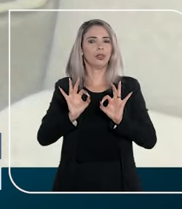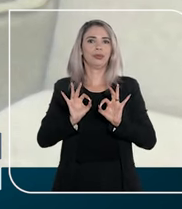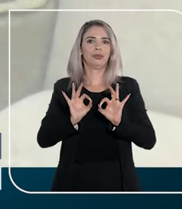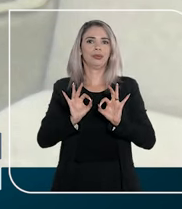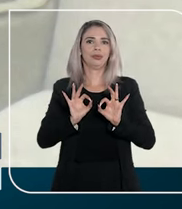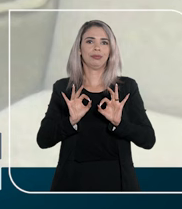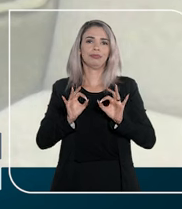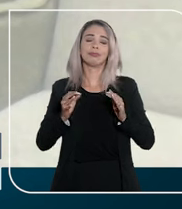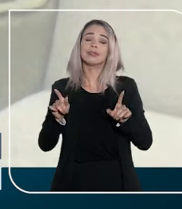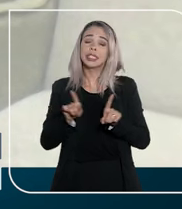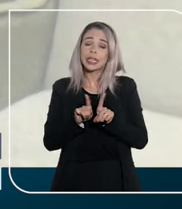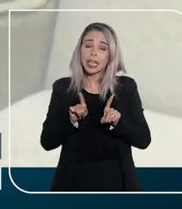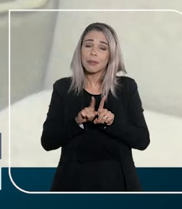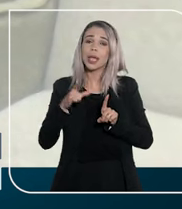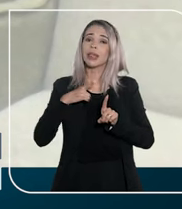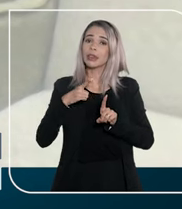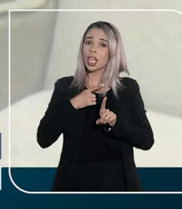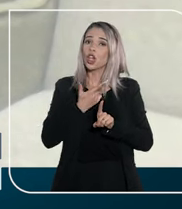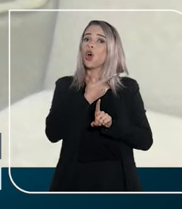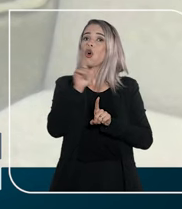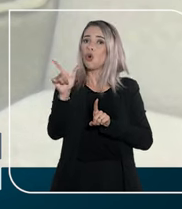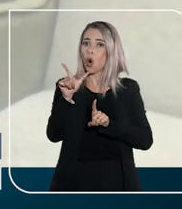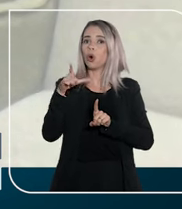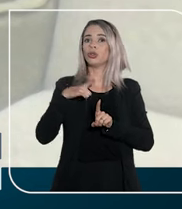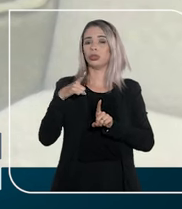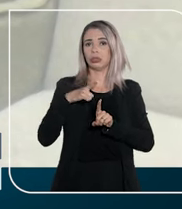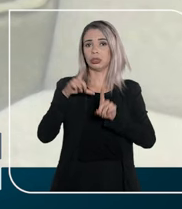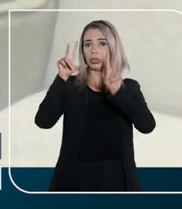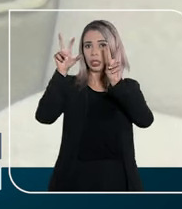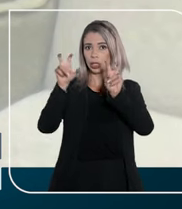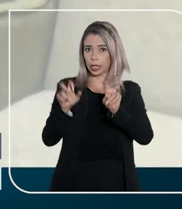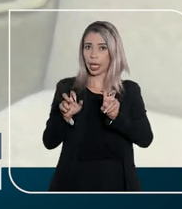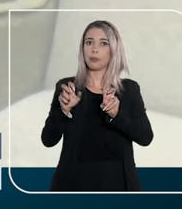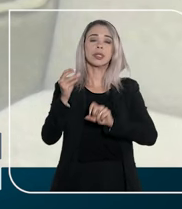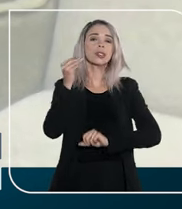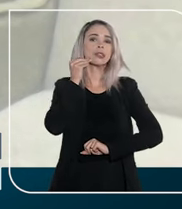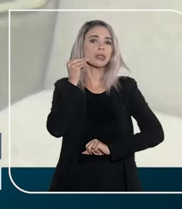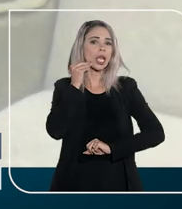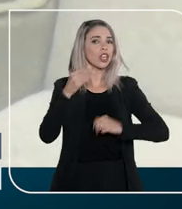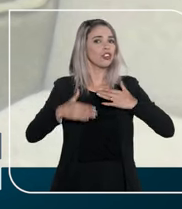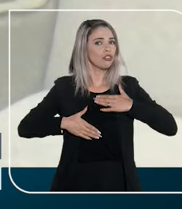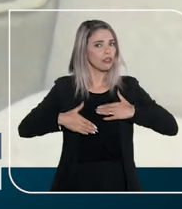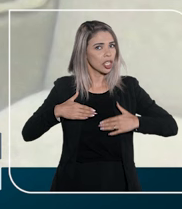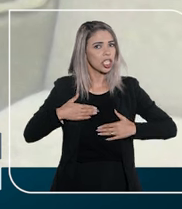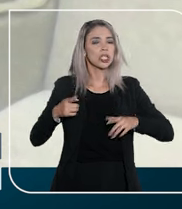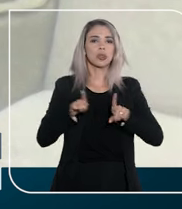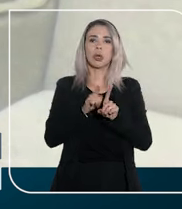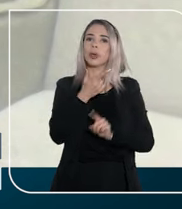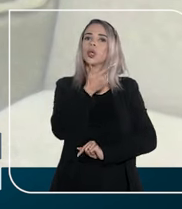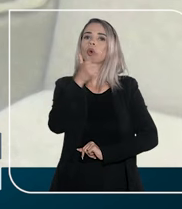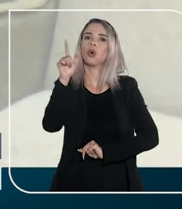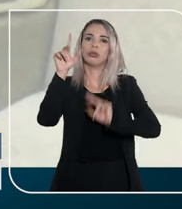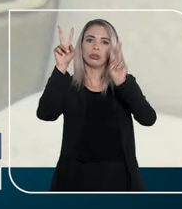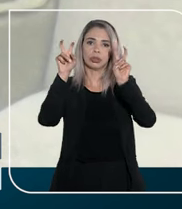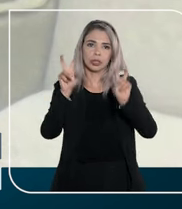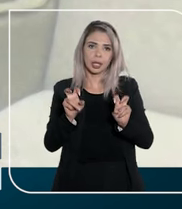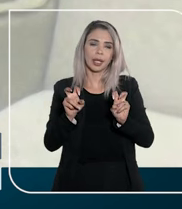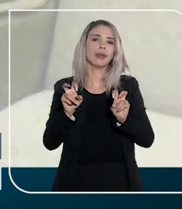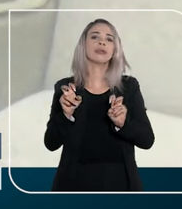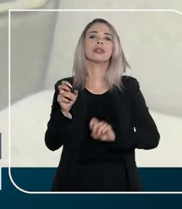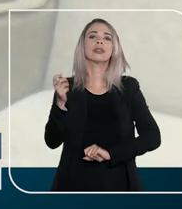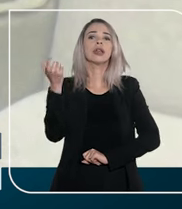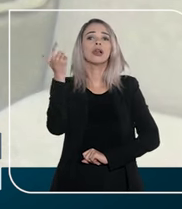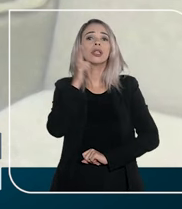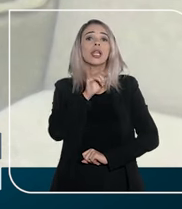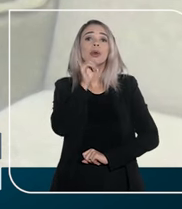também deve se estender a outras situações, não apenas no teste de aptidão física, né? Mas muitas vezes, inclusive no